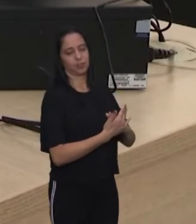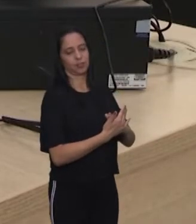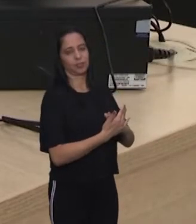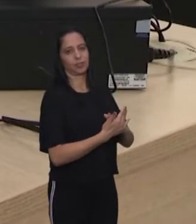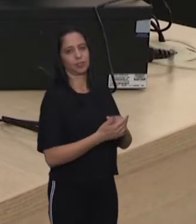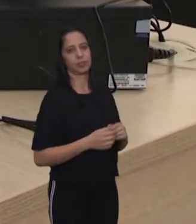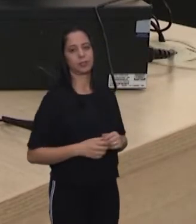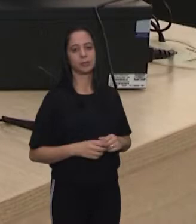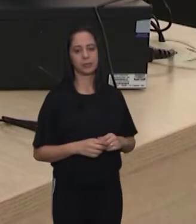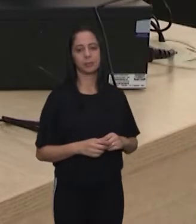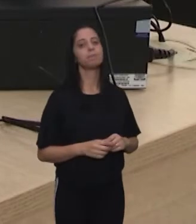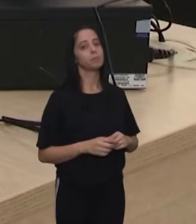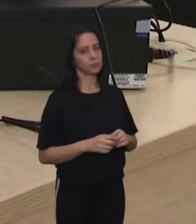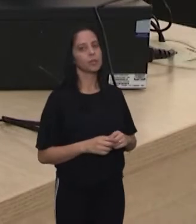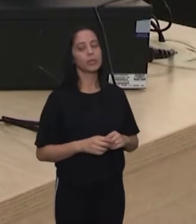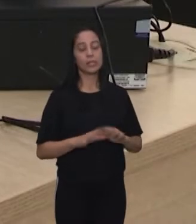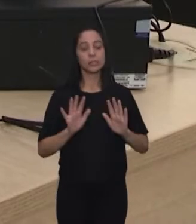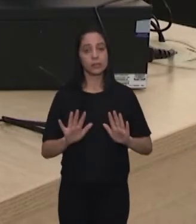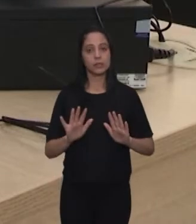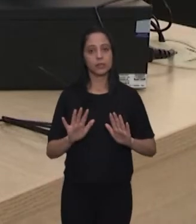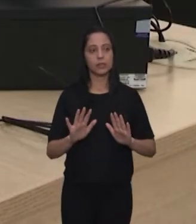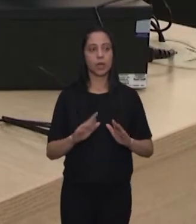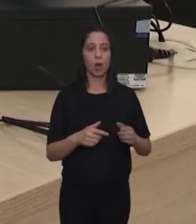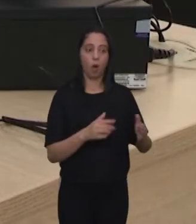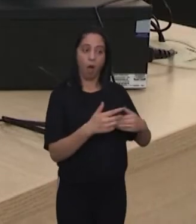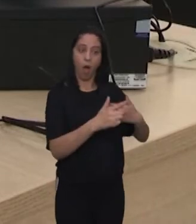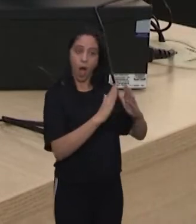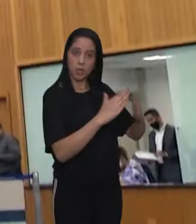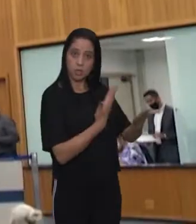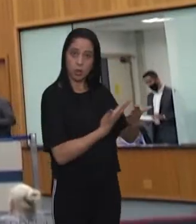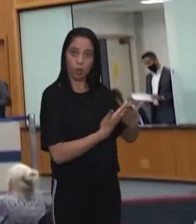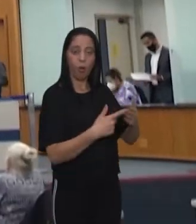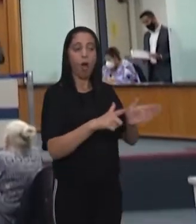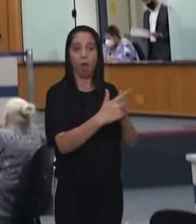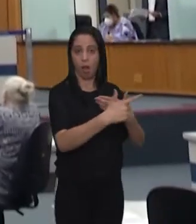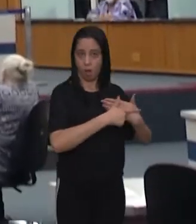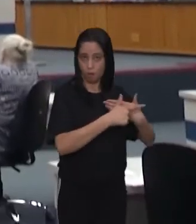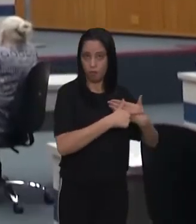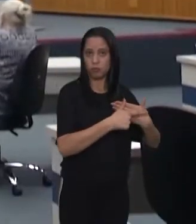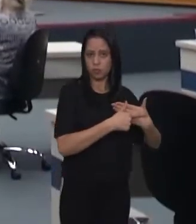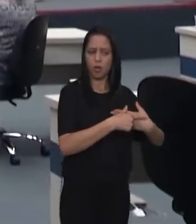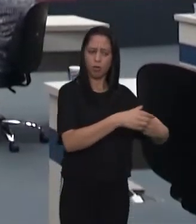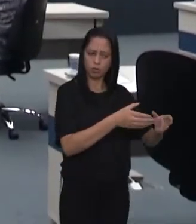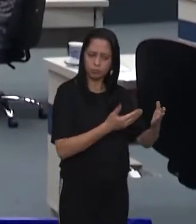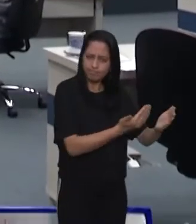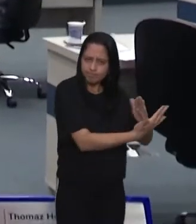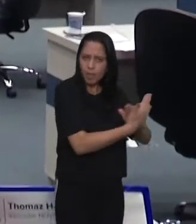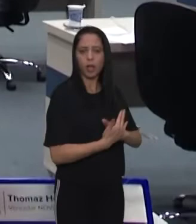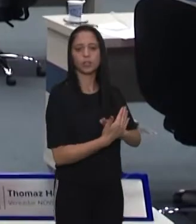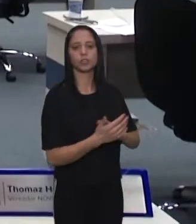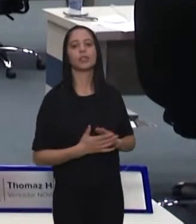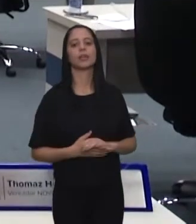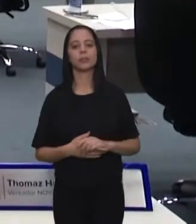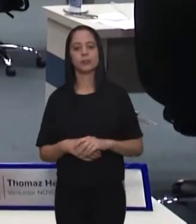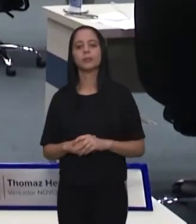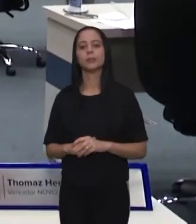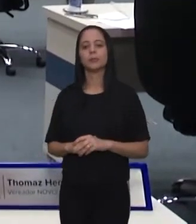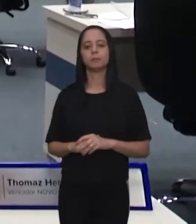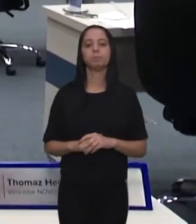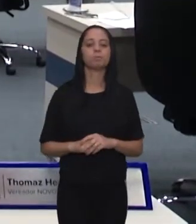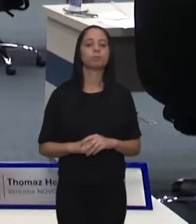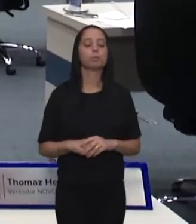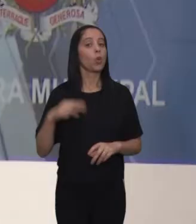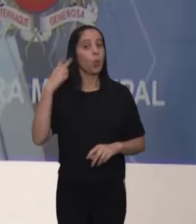lugares os lugares mais adequados a gente acredita que esse é o papel da escola presidente da Comissão de Justiça e redação e